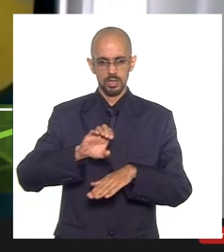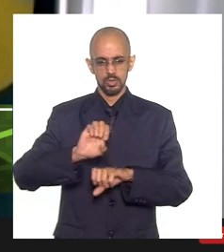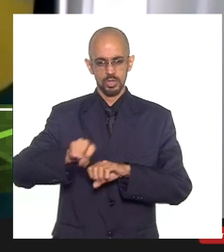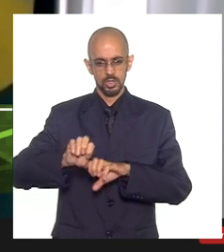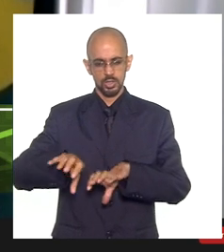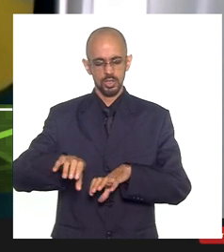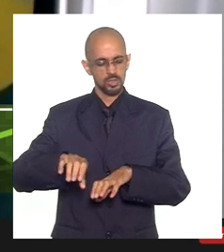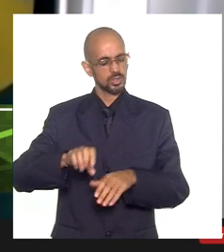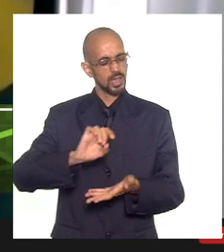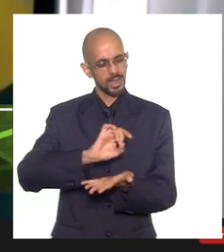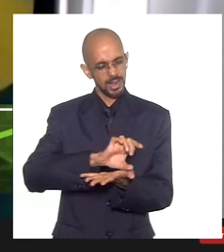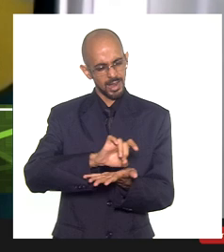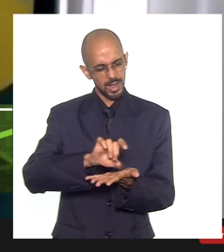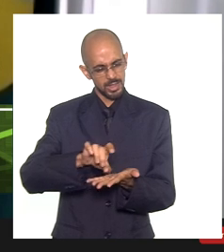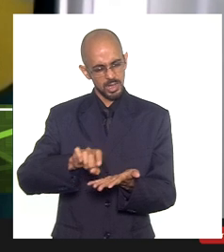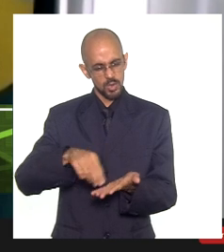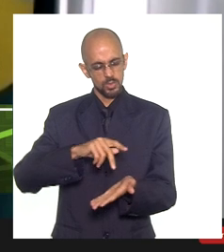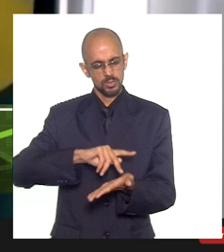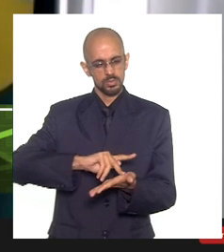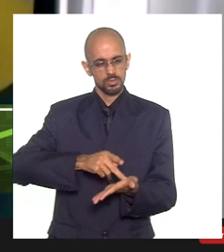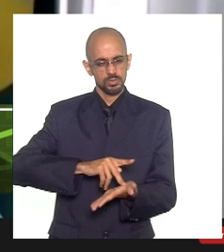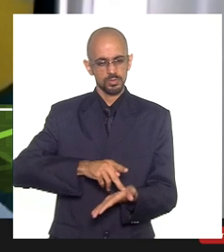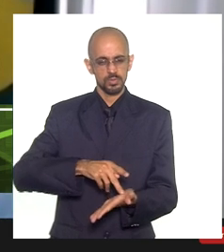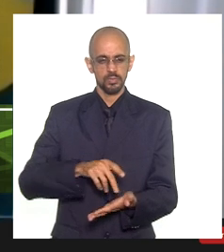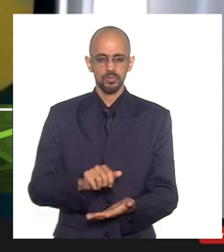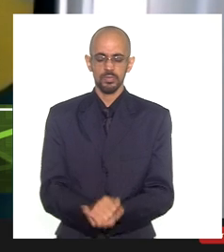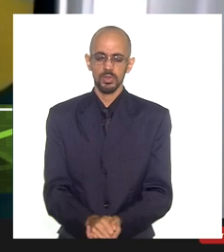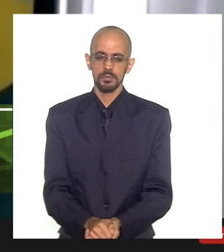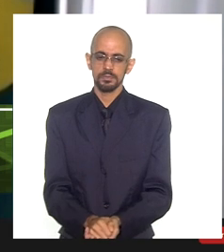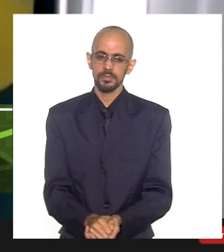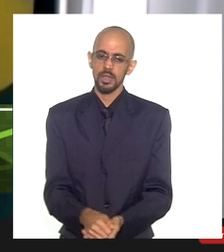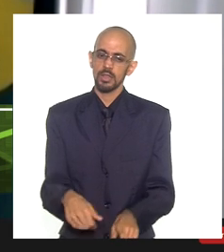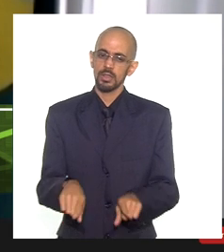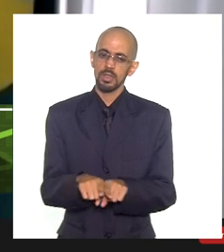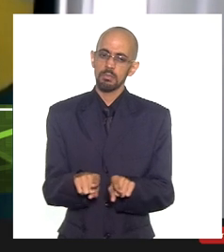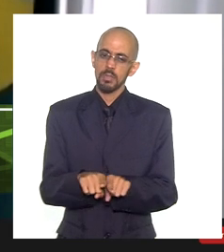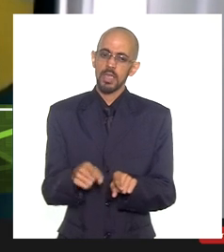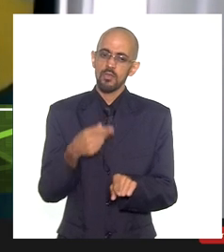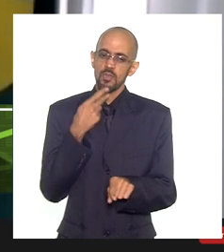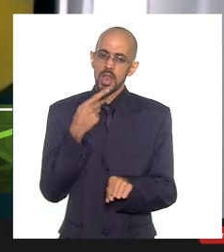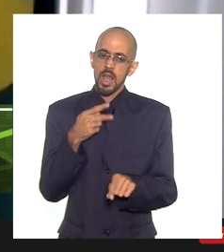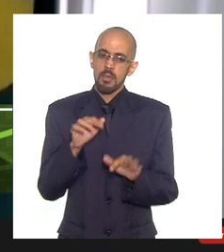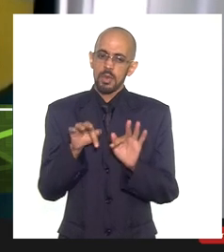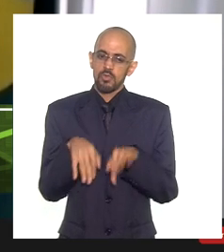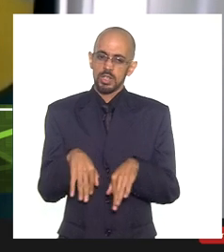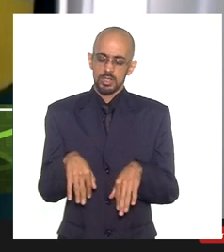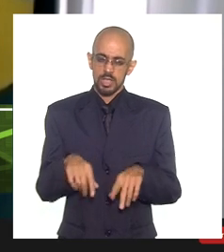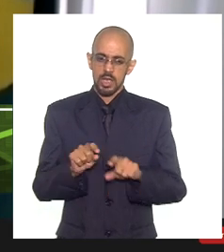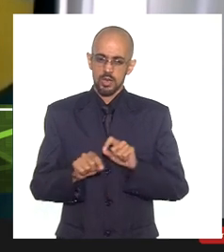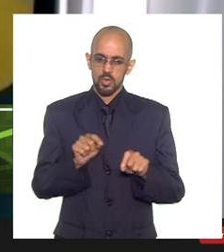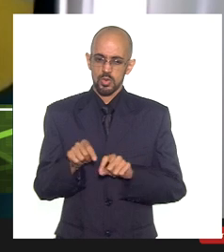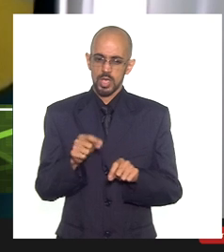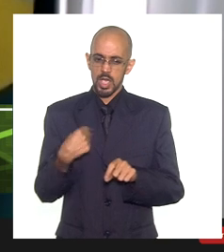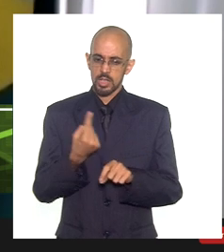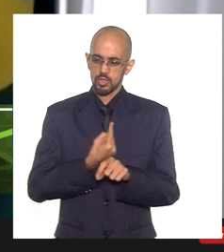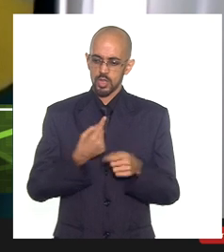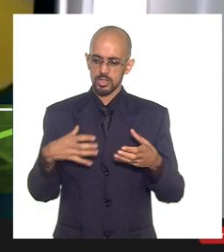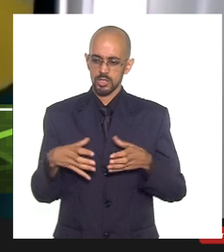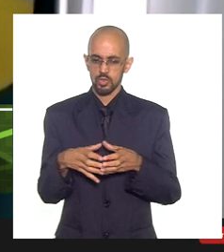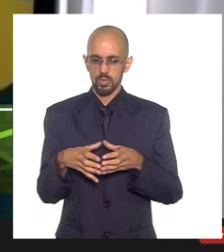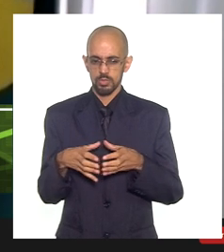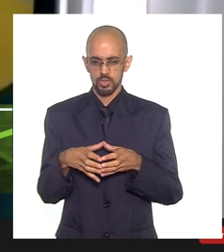Centro PES DCE Coletivo Correnteza e dizer isso para concluir as nossas comissões